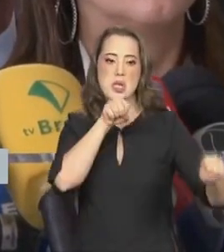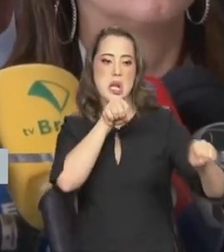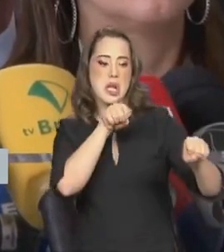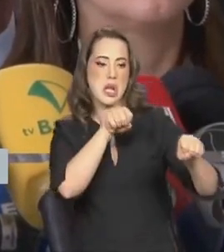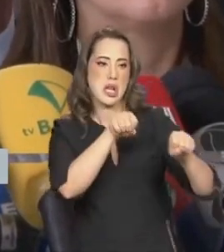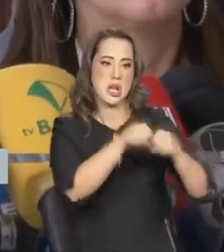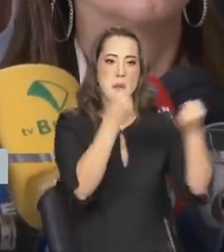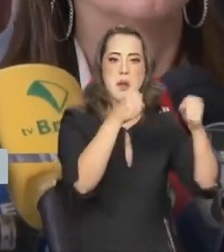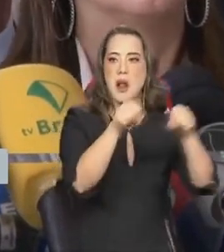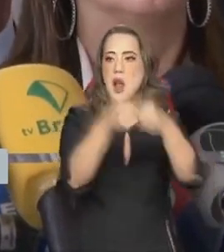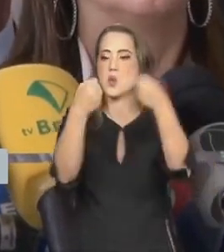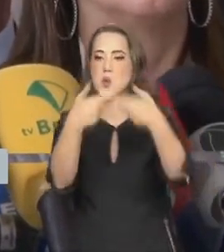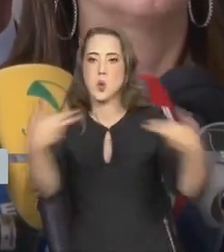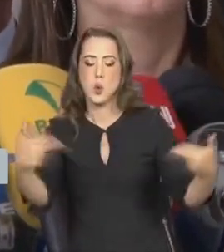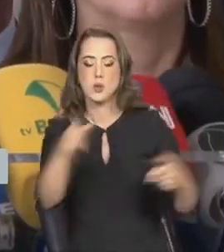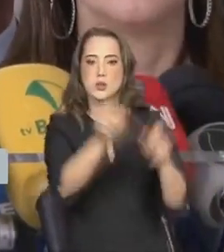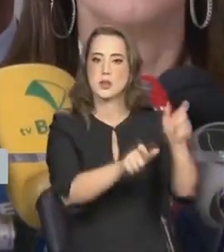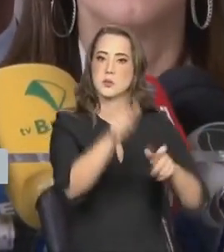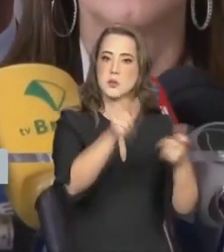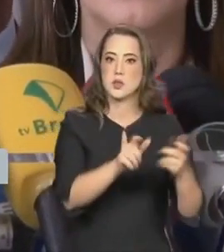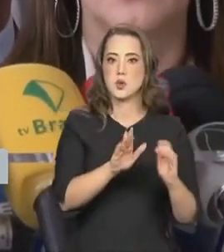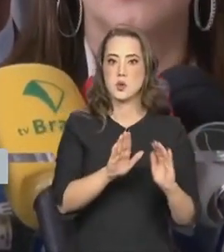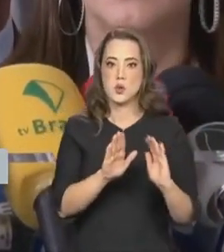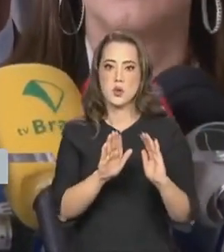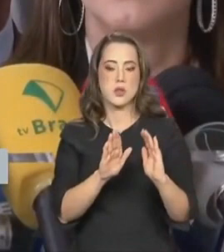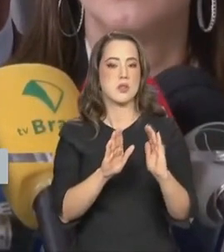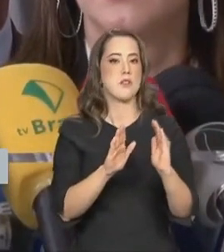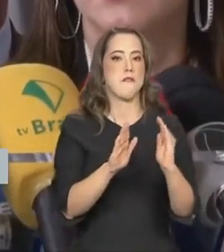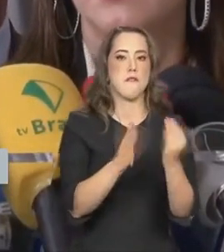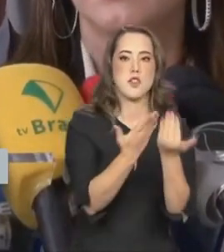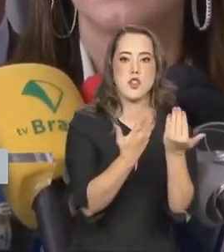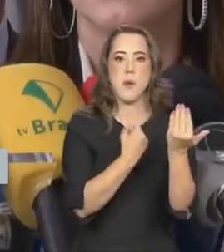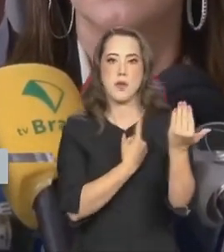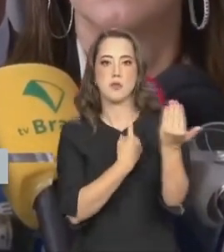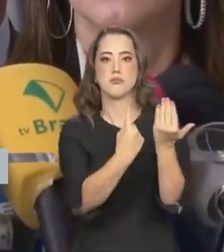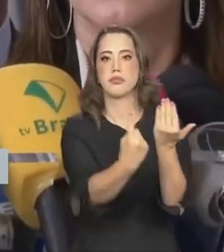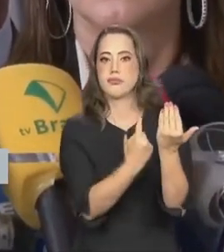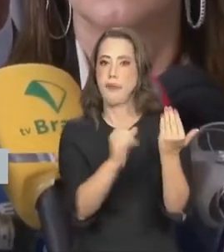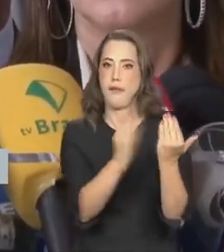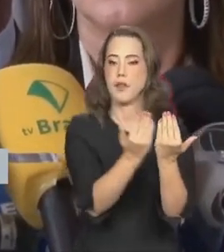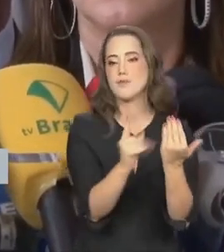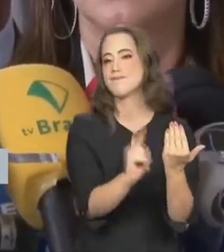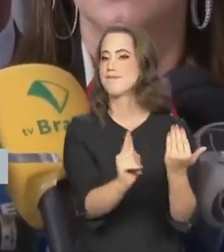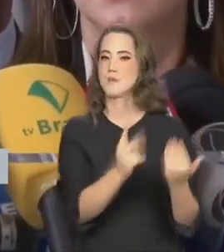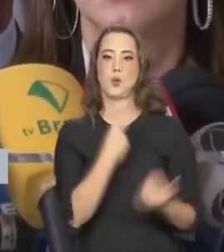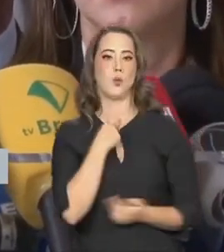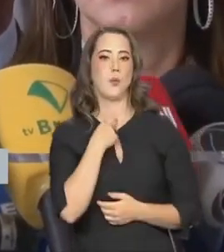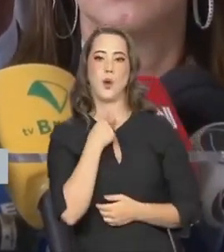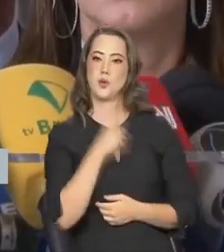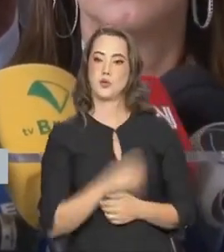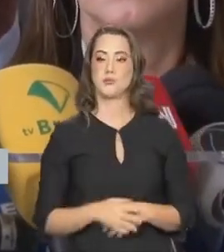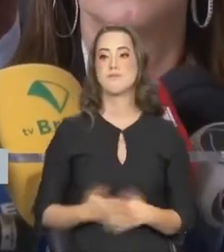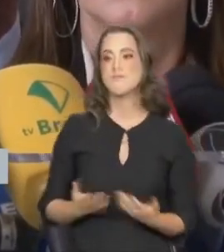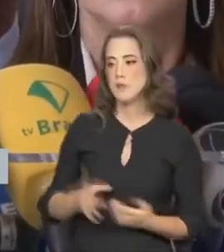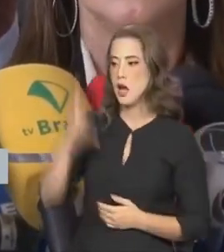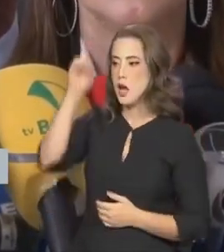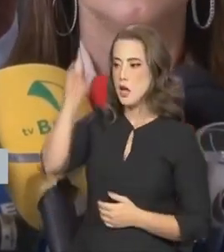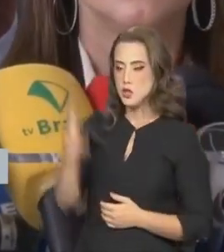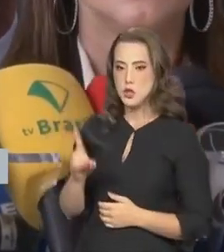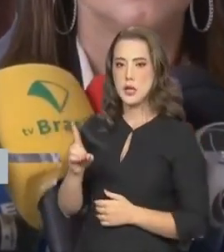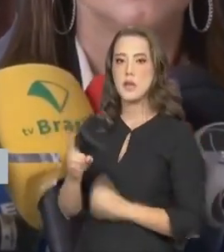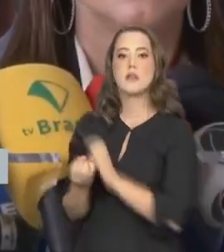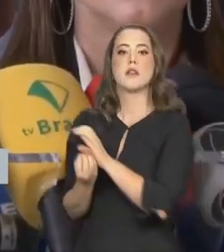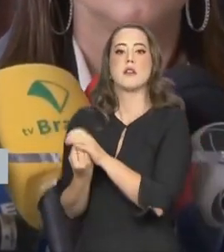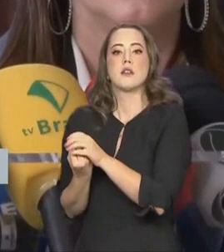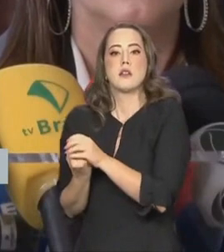de patrimônio e cerceamento do direito de ir e vir. A direita surgiu de verdade em